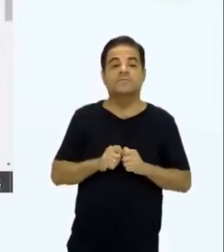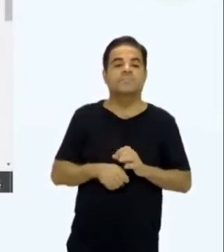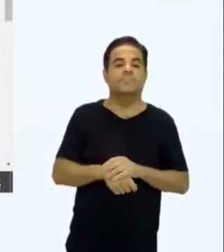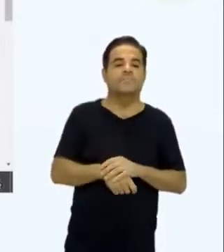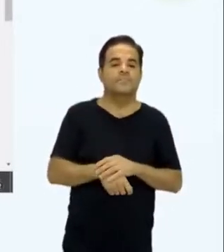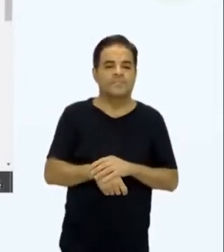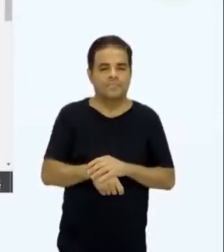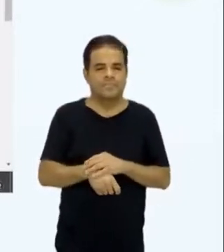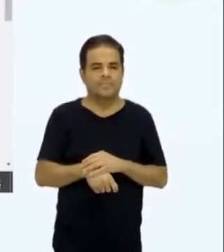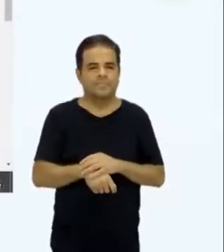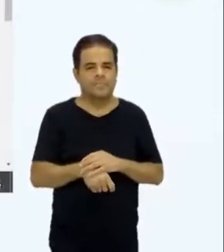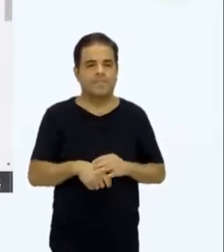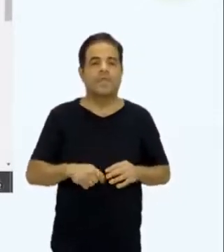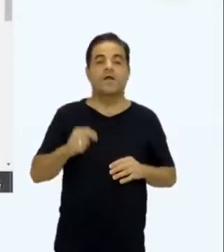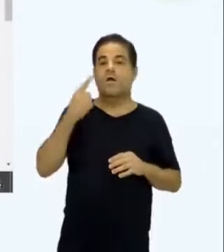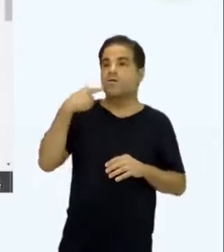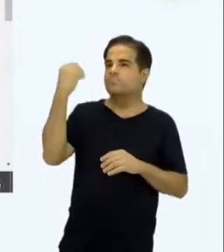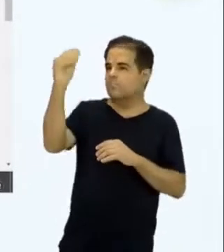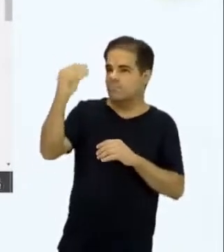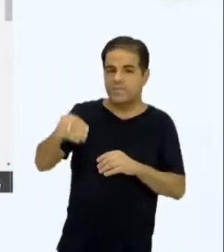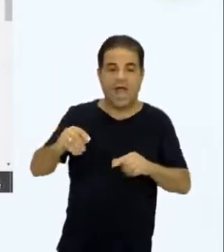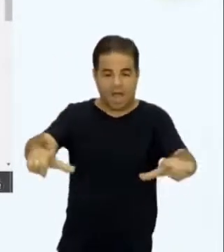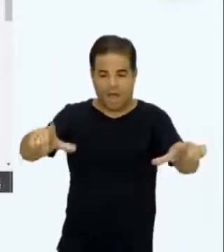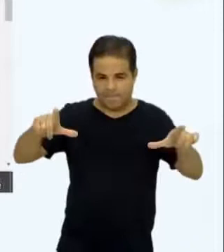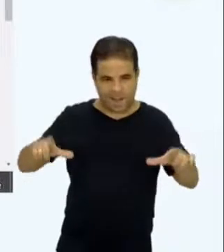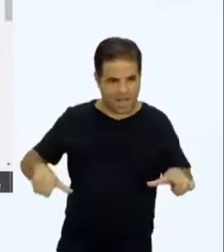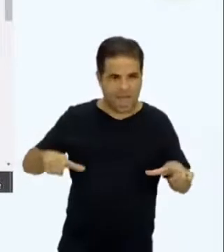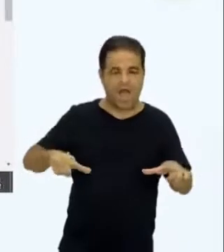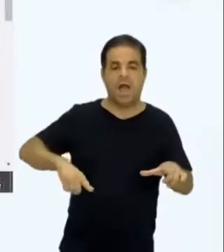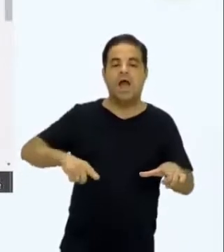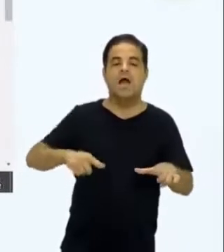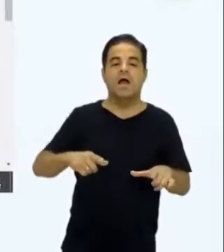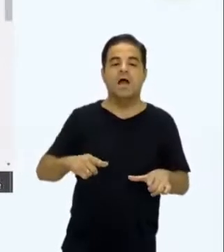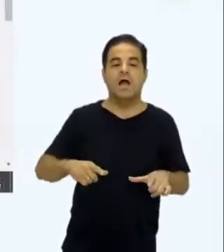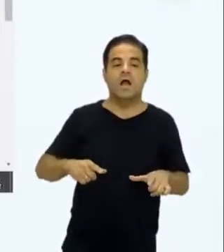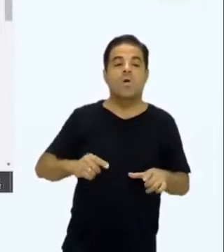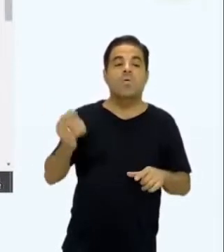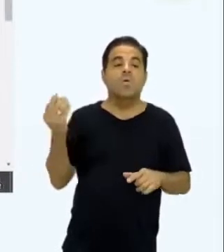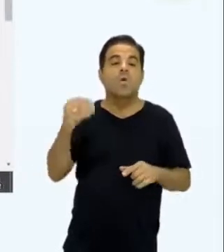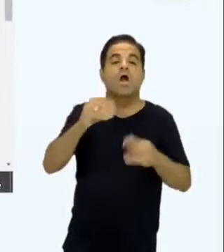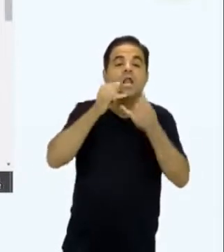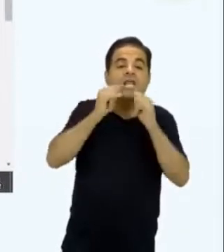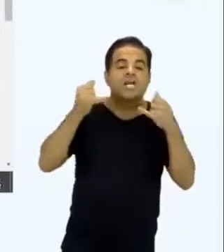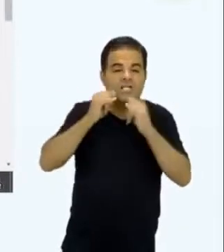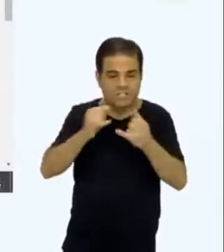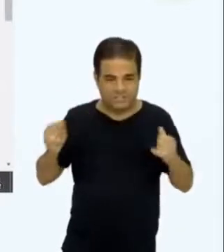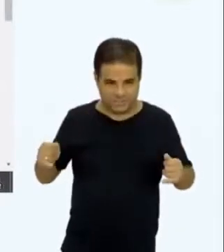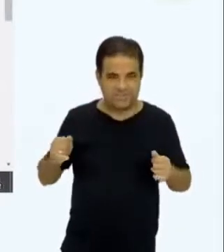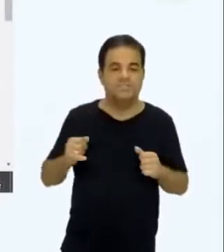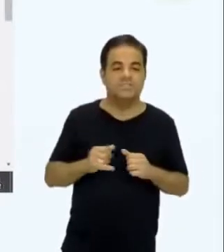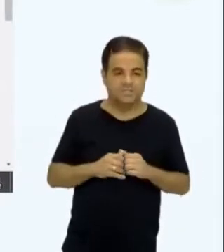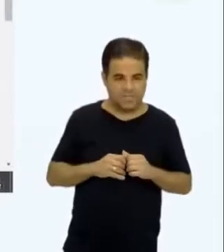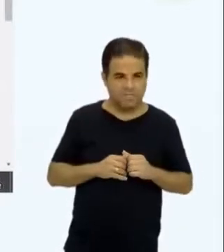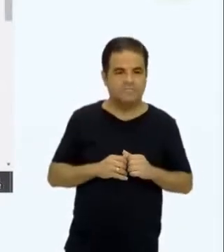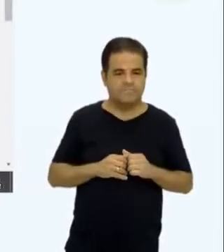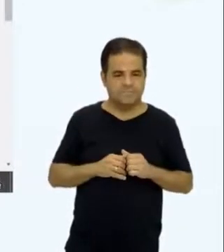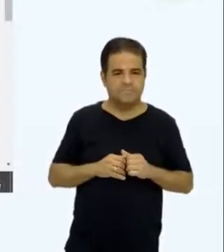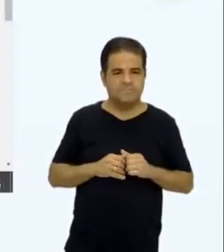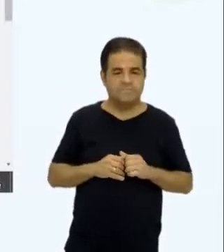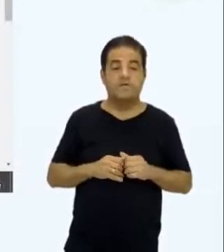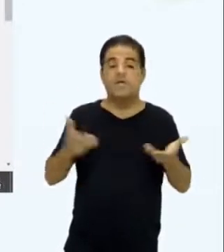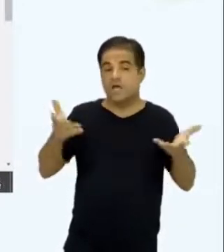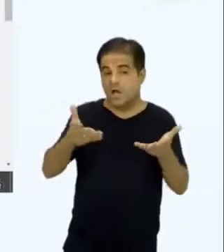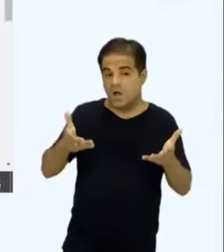lugar, alimentar a nossa placa protoboard com energia. Então, nós vamos aqui em 5 volts